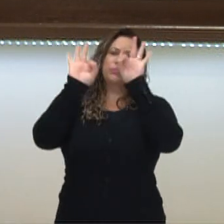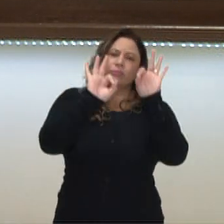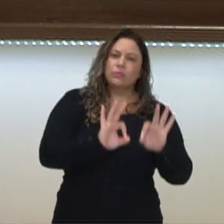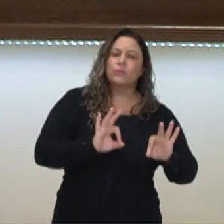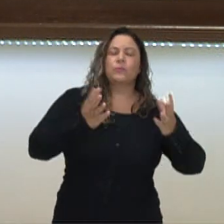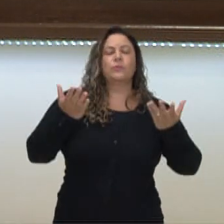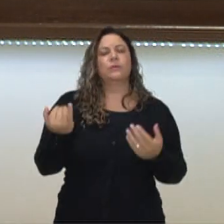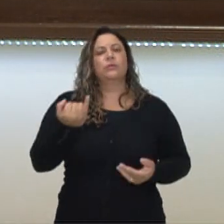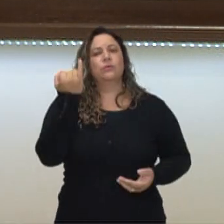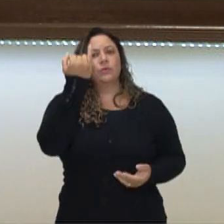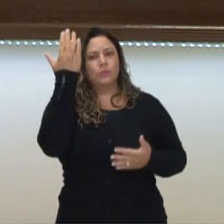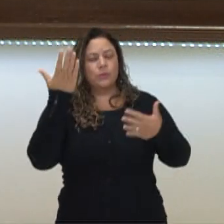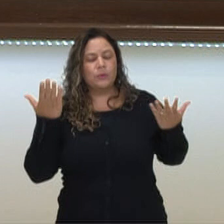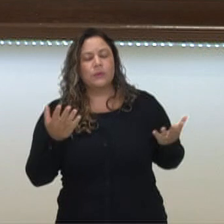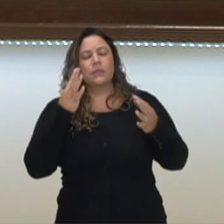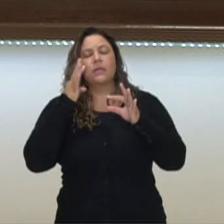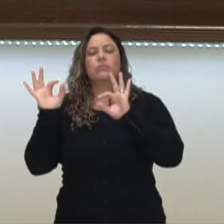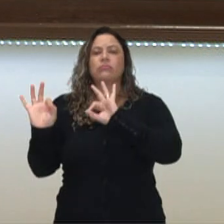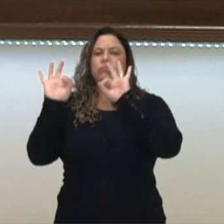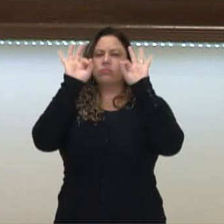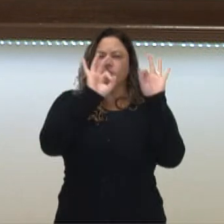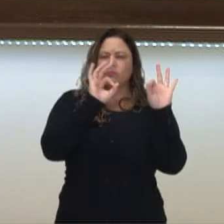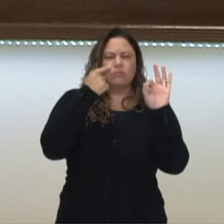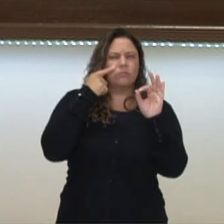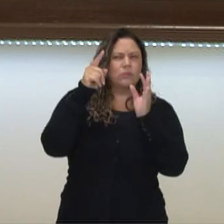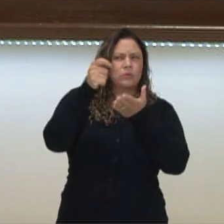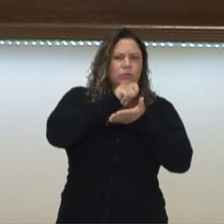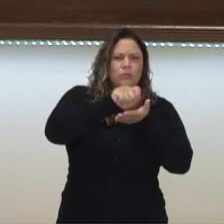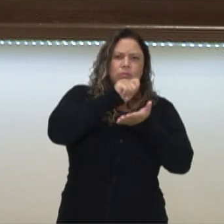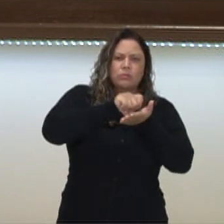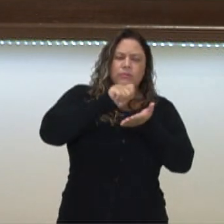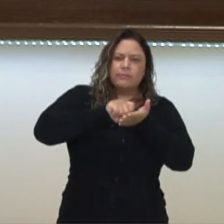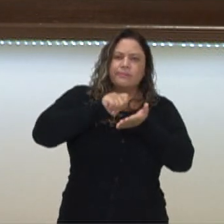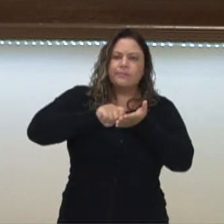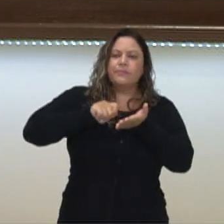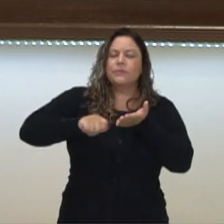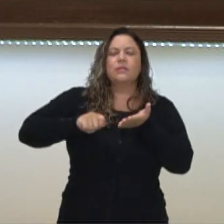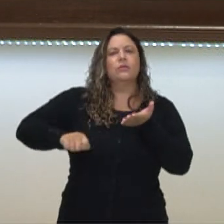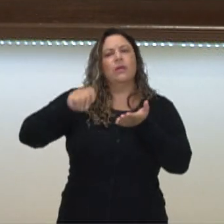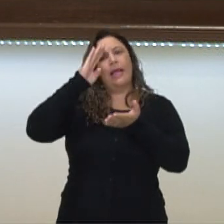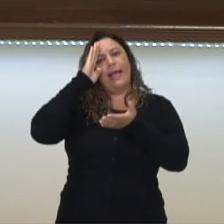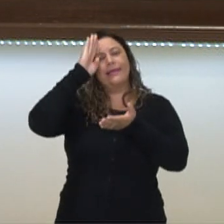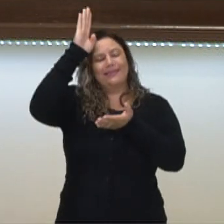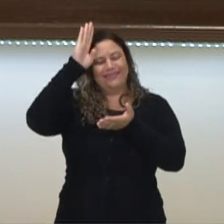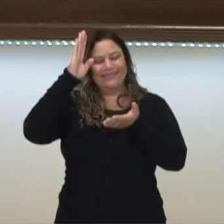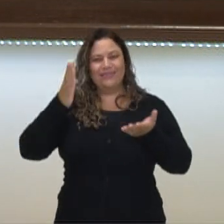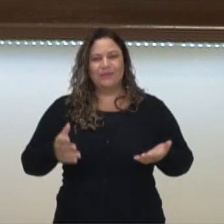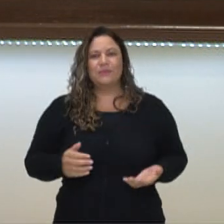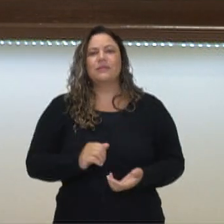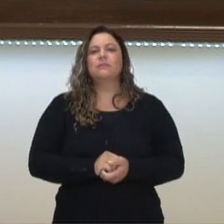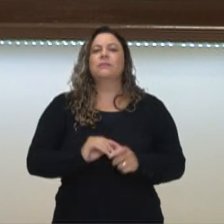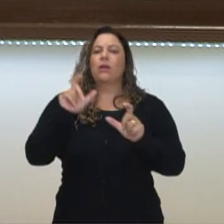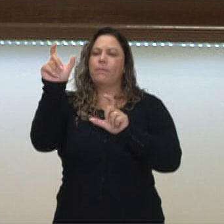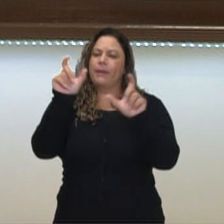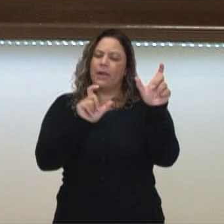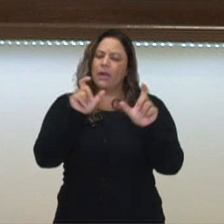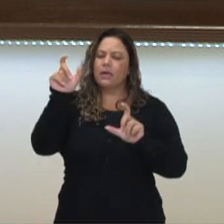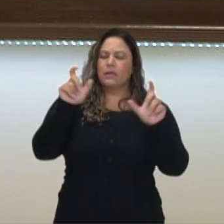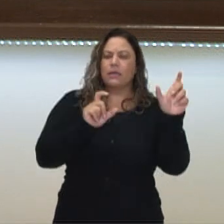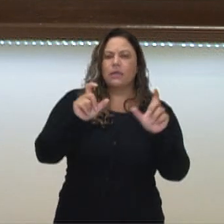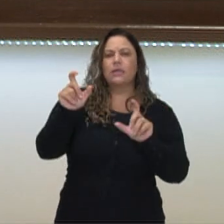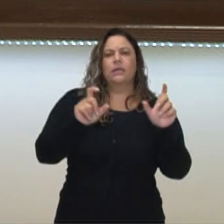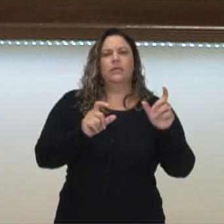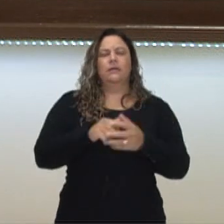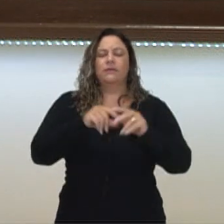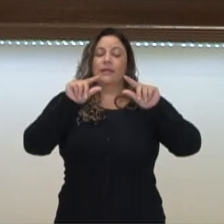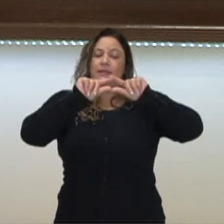importante, você consegue fazer as anotações das ideias-chave aí no seu caderno? Enquanto você